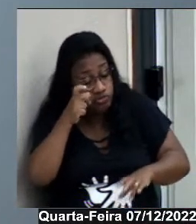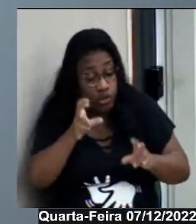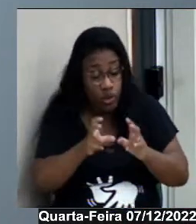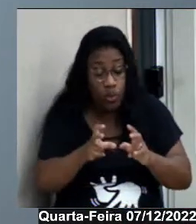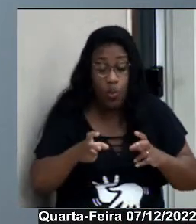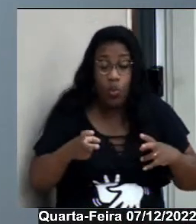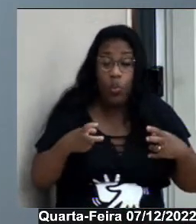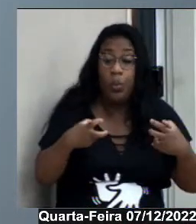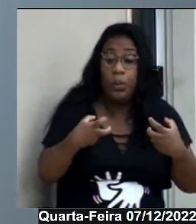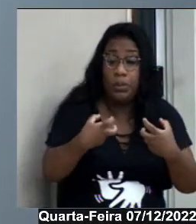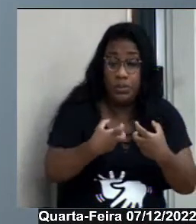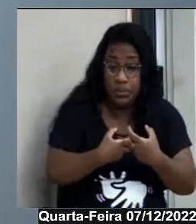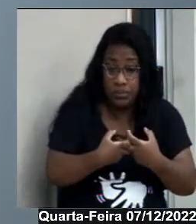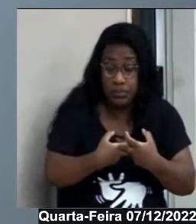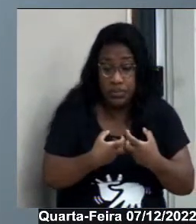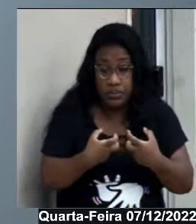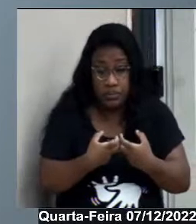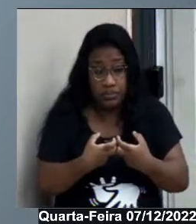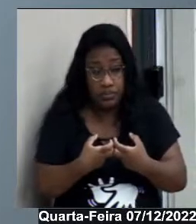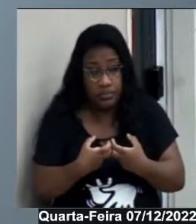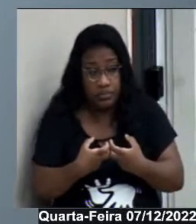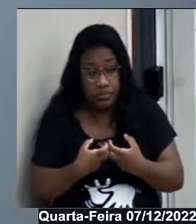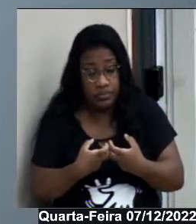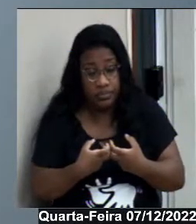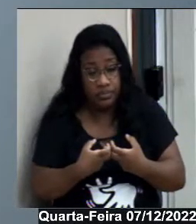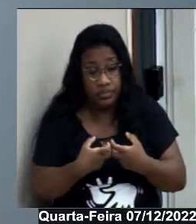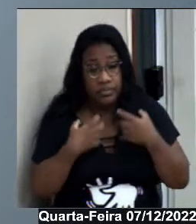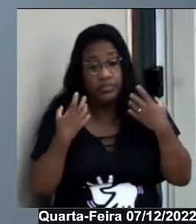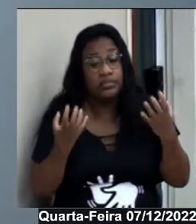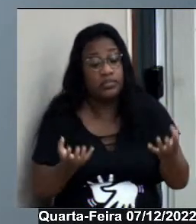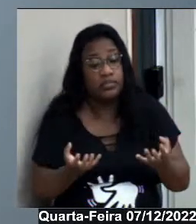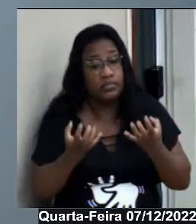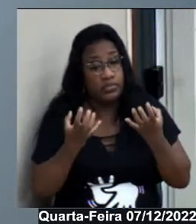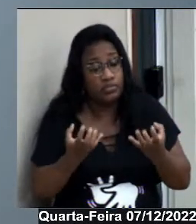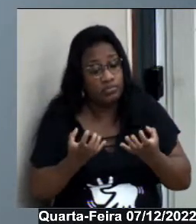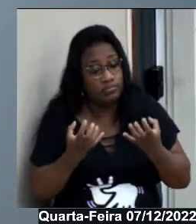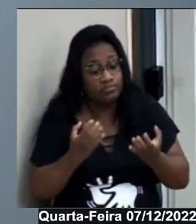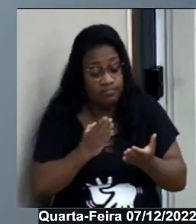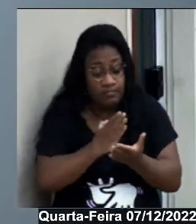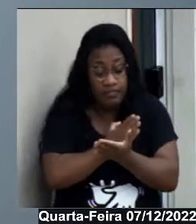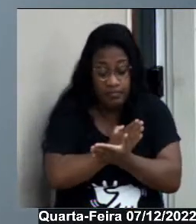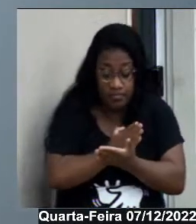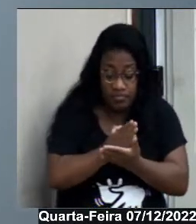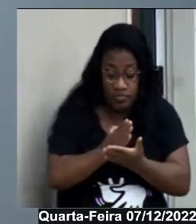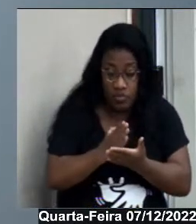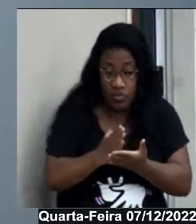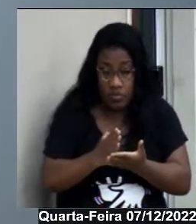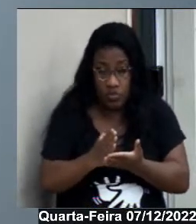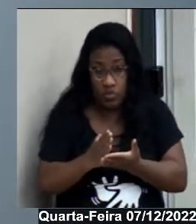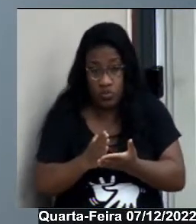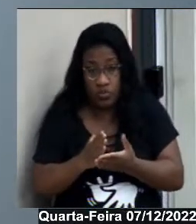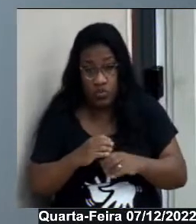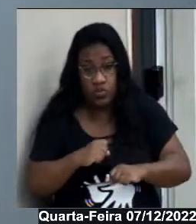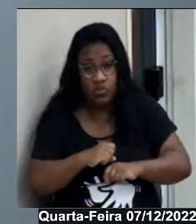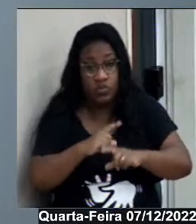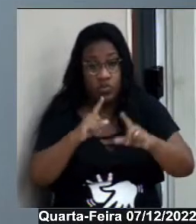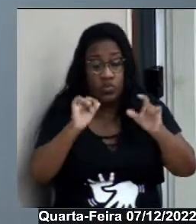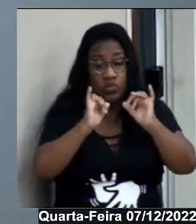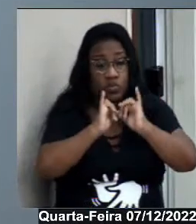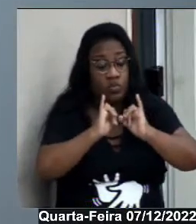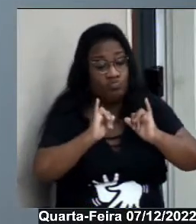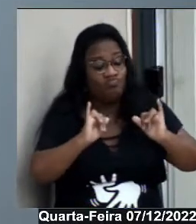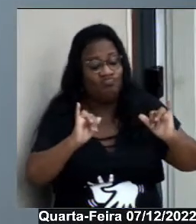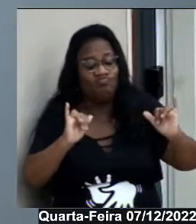prazer de estar ouvindo os debates da nossa cidade. E eu queria já começar essa manhã com uma